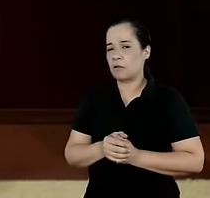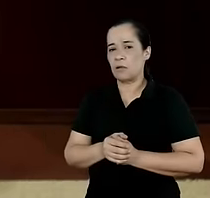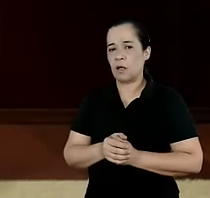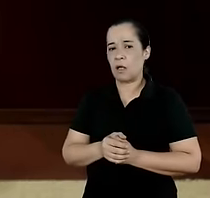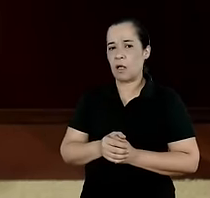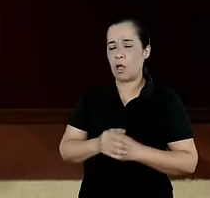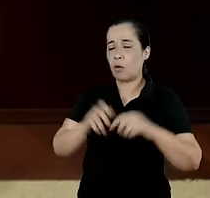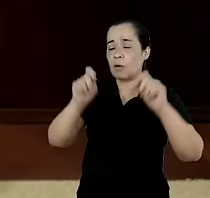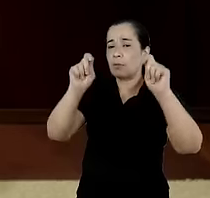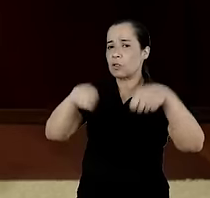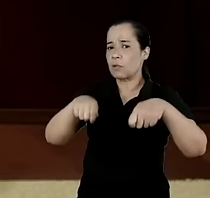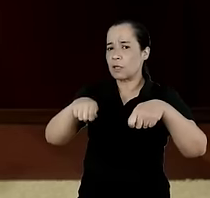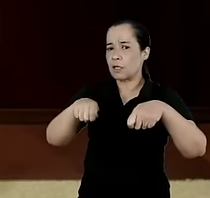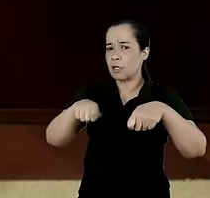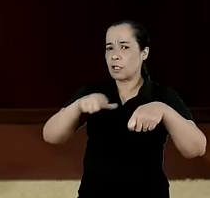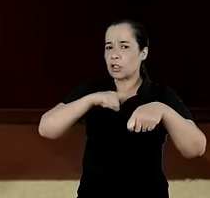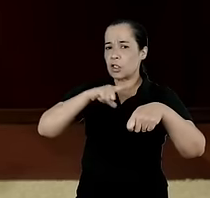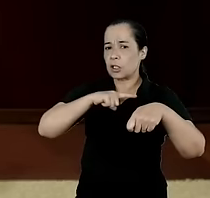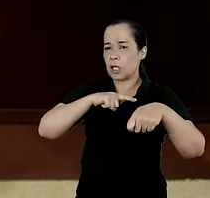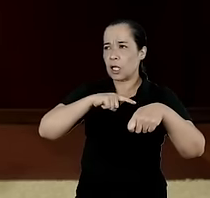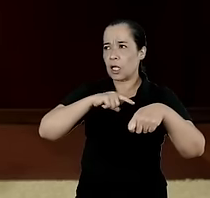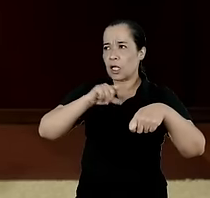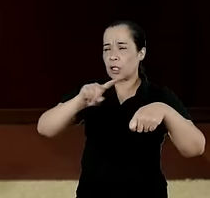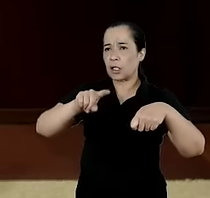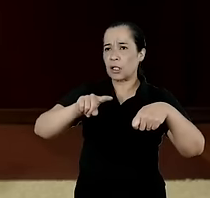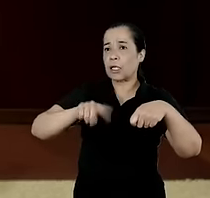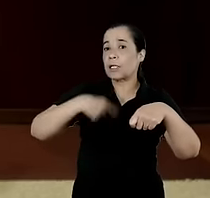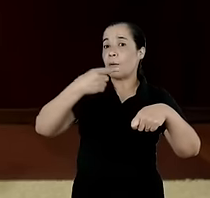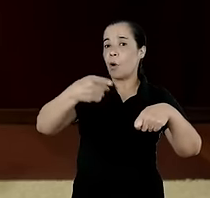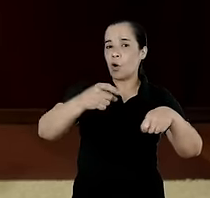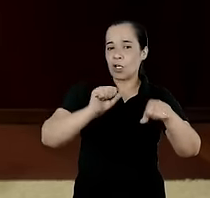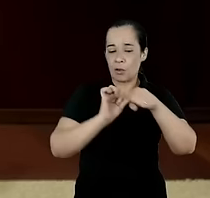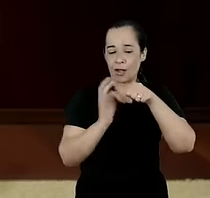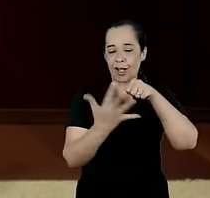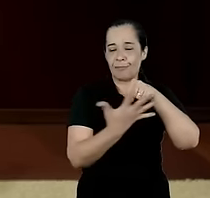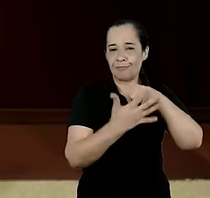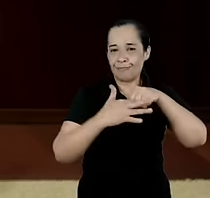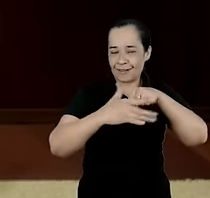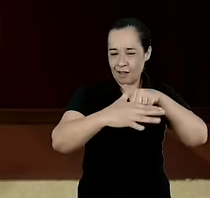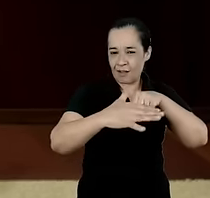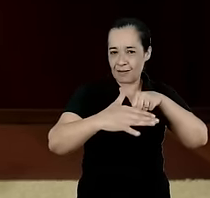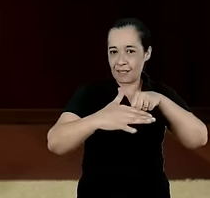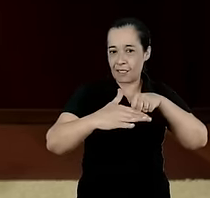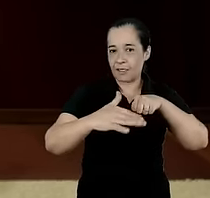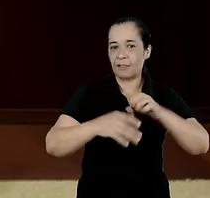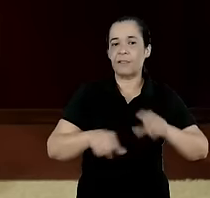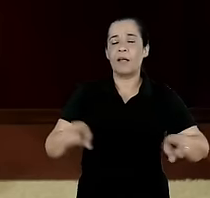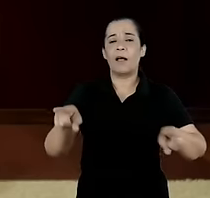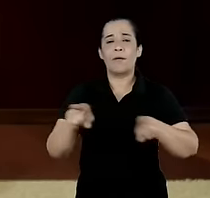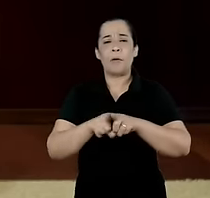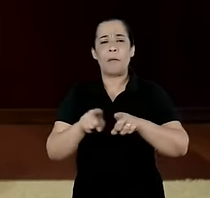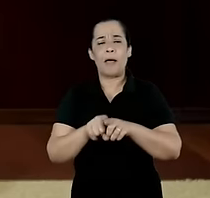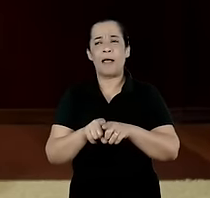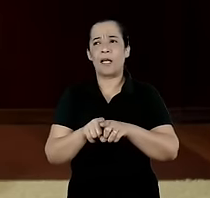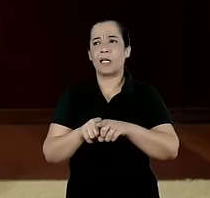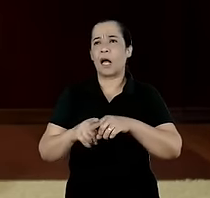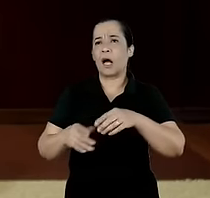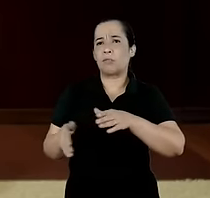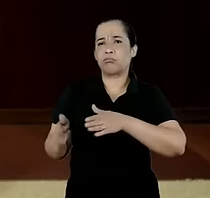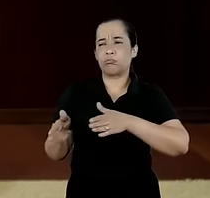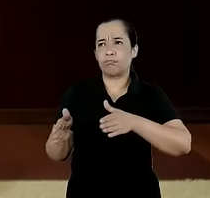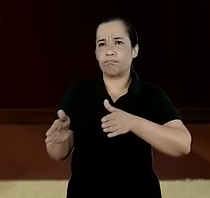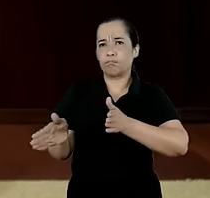surgiu pós pandemia né de rearranjo das cadeias de produção né Eh em que você tem